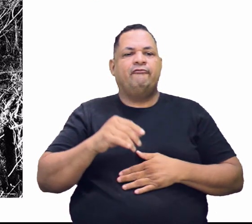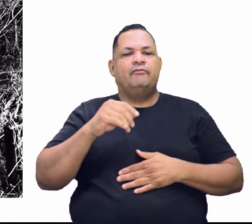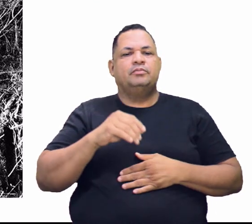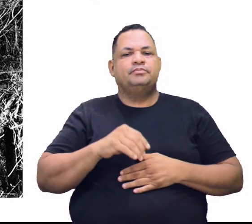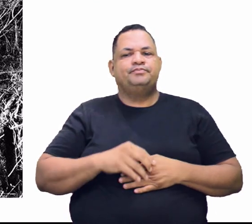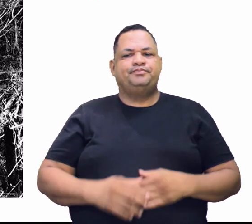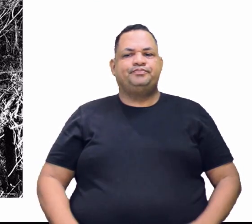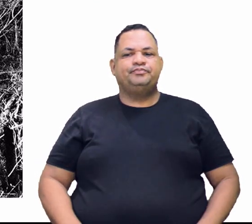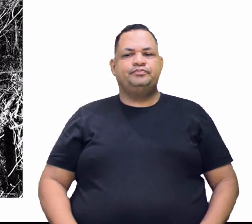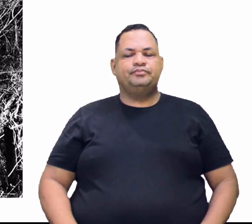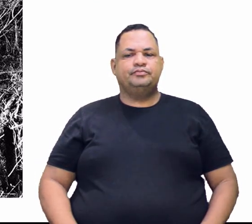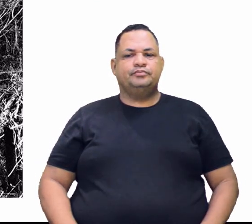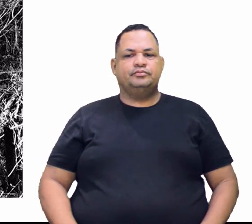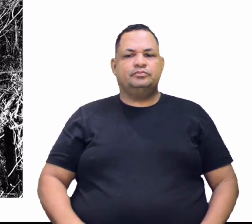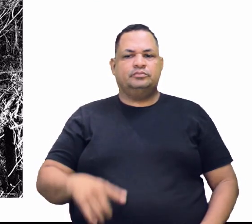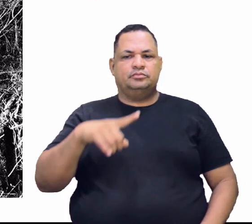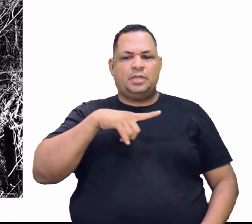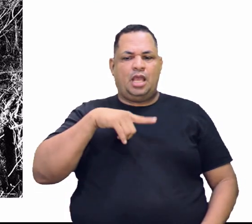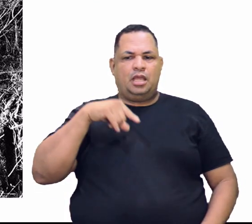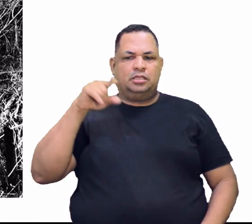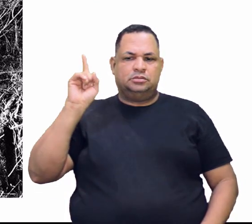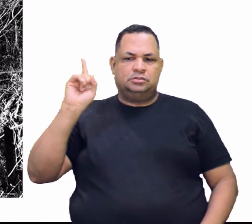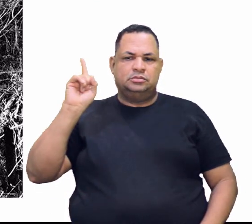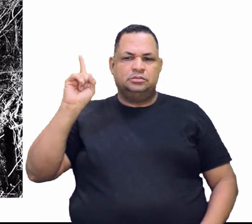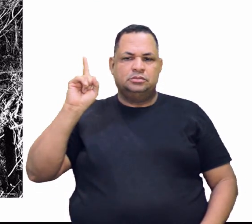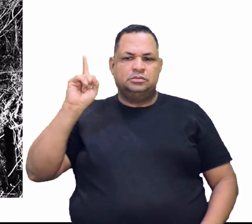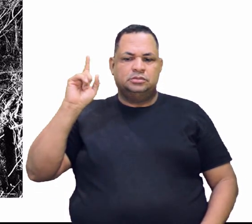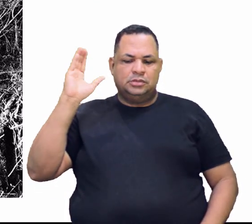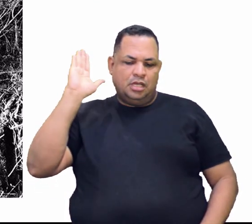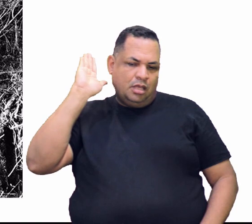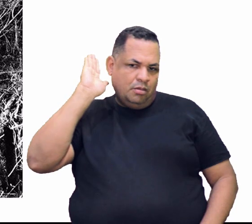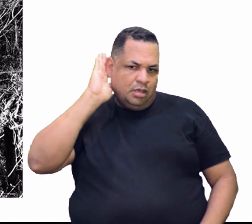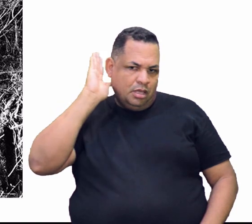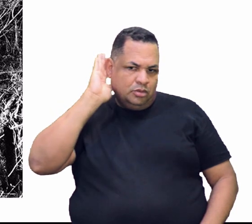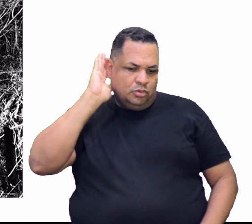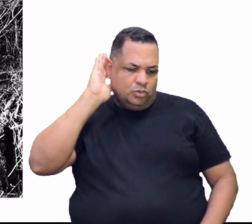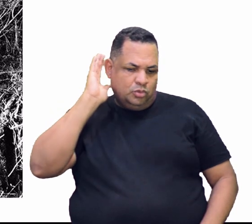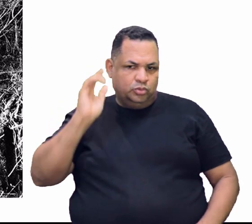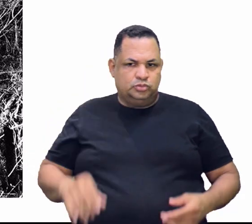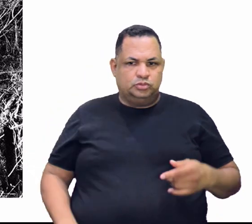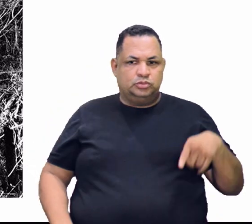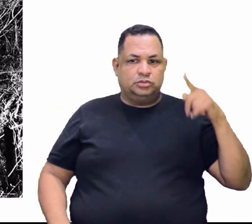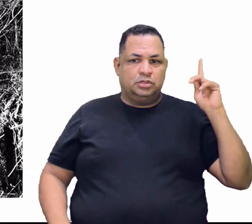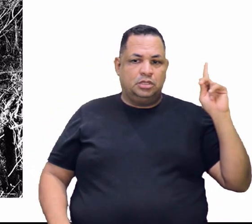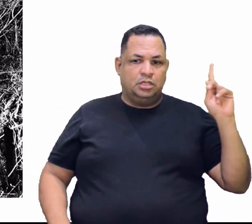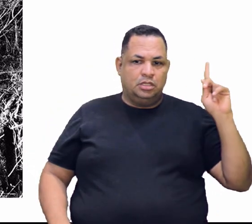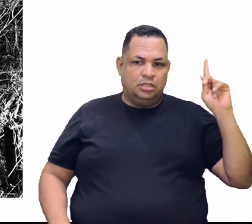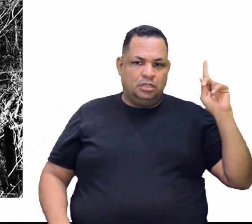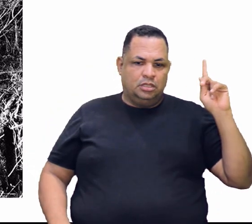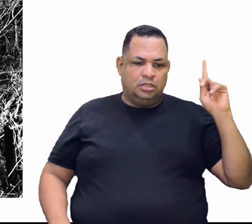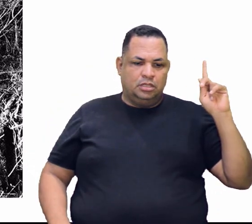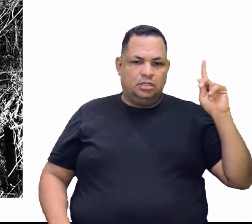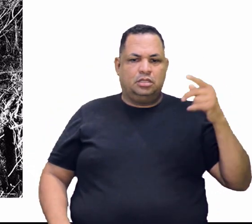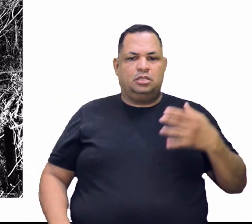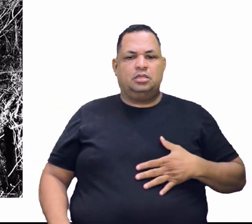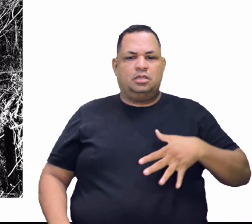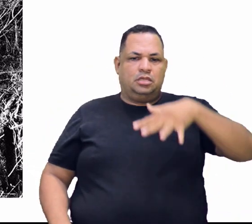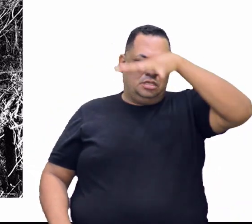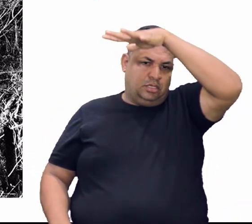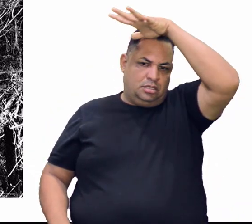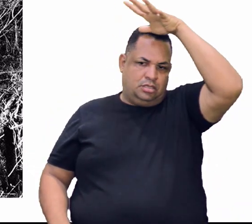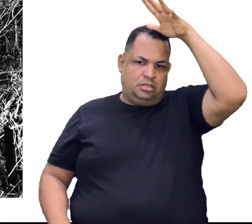vocês. Ó, aqui eu tenho o Mato Grosso e aqui eu tenho o Amazonas. Então, quando ele sai lá do centro